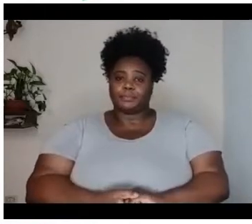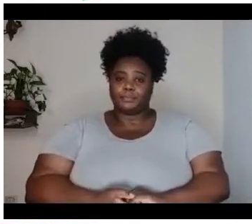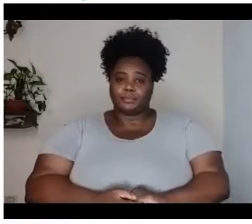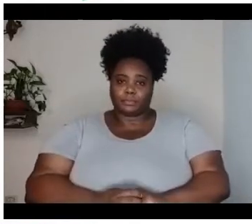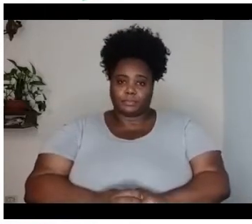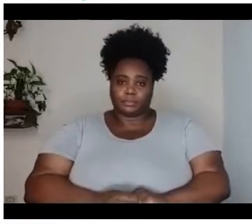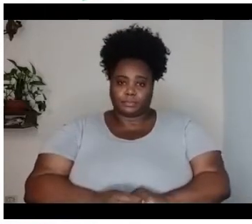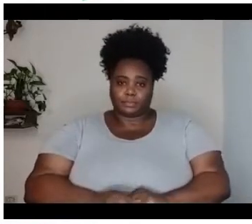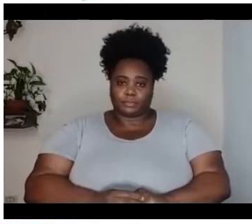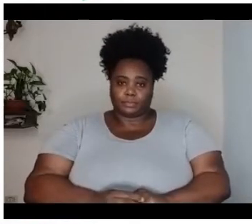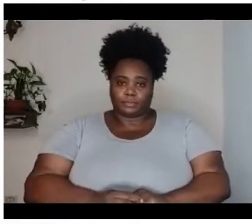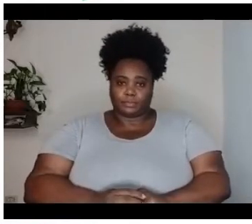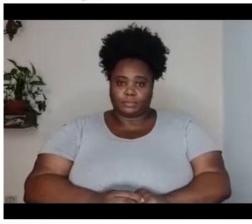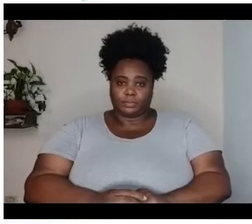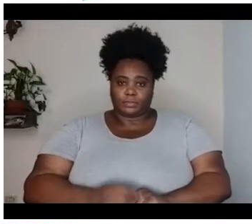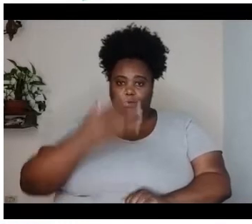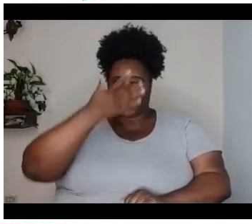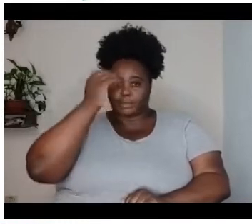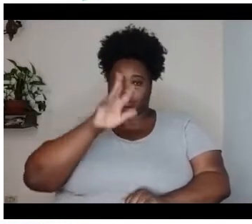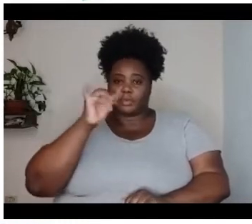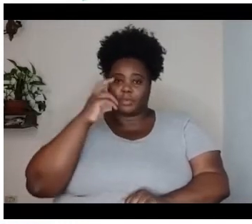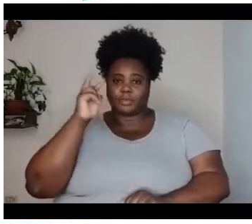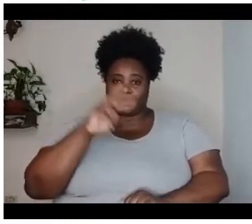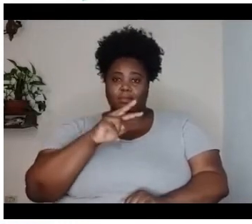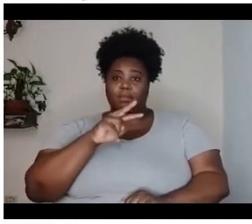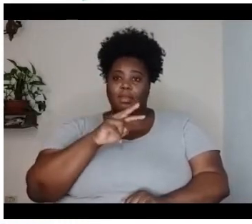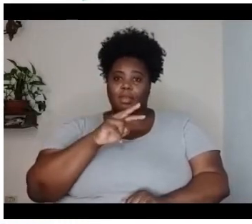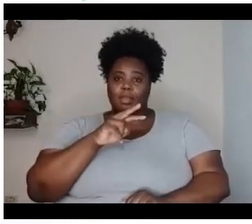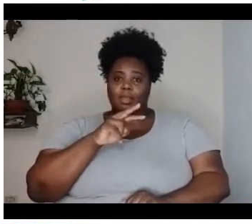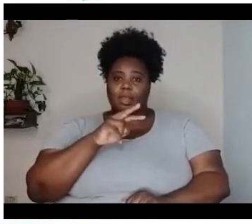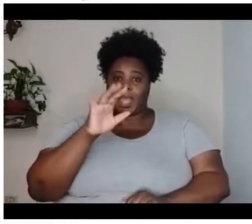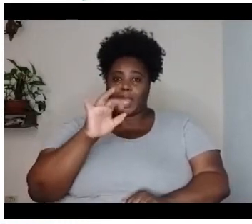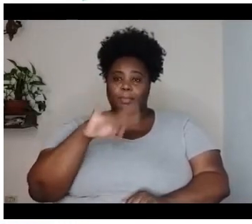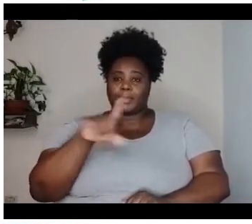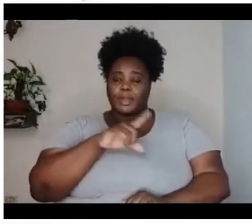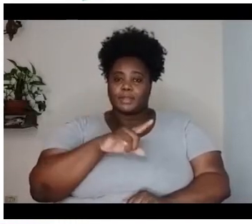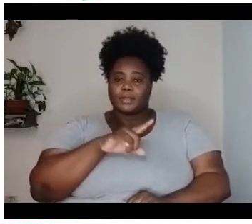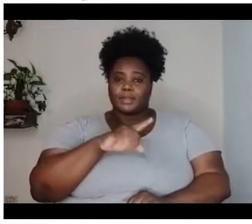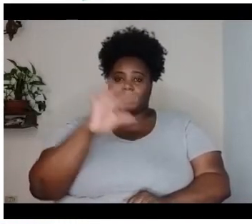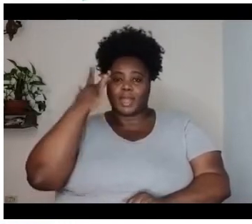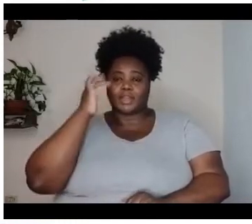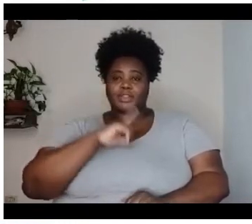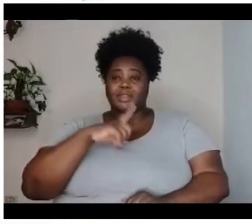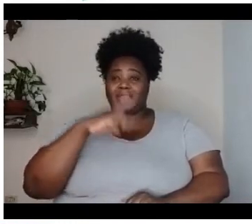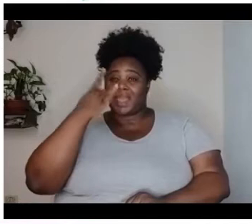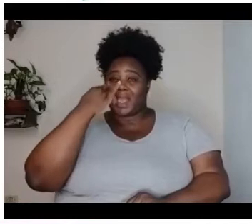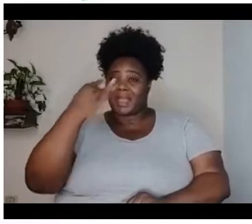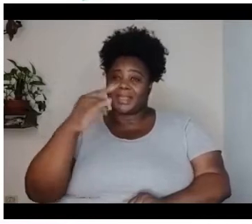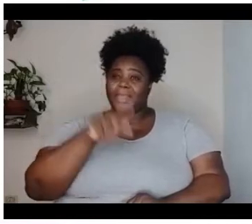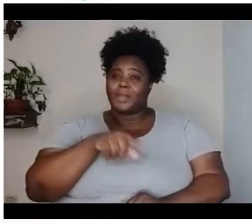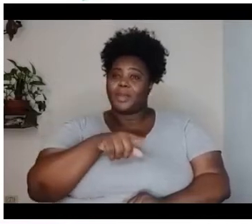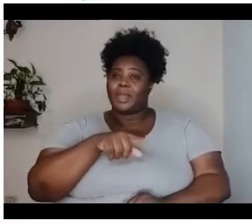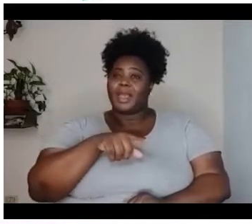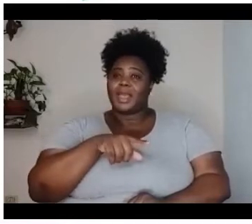E, né, o público deve estar vendo aí a publicação. Acho que tem algo que me chama muito assim da atenção